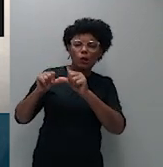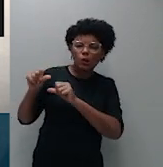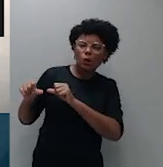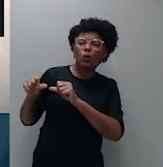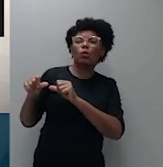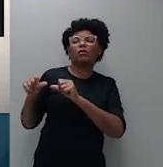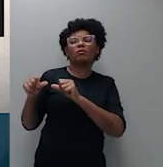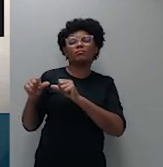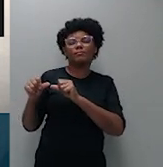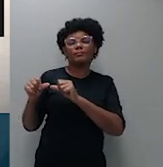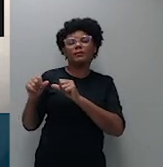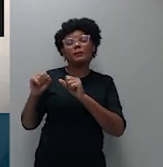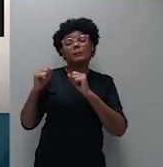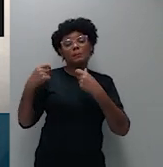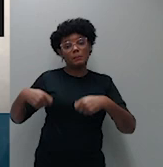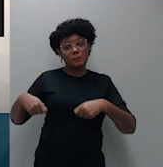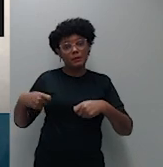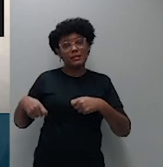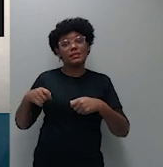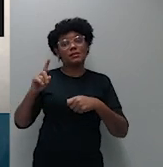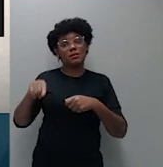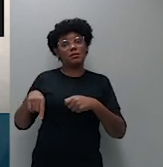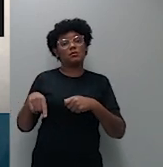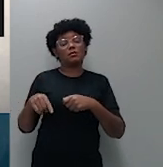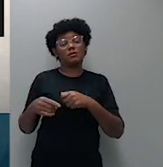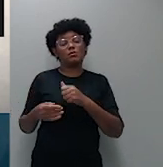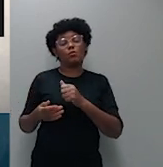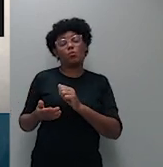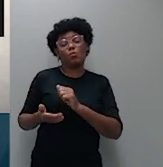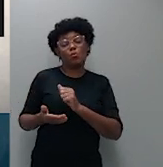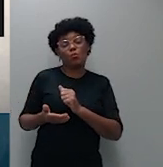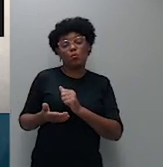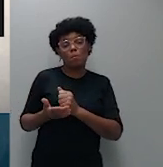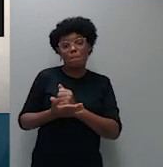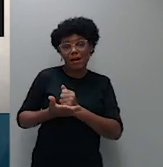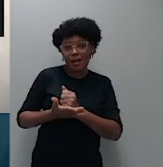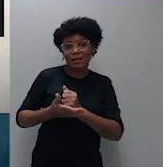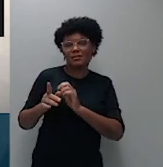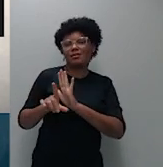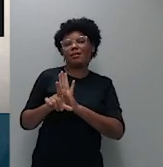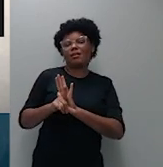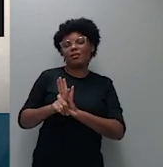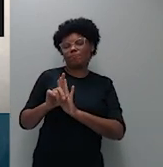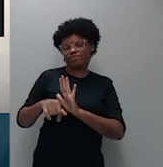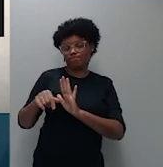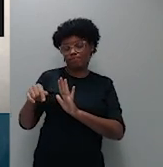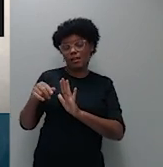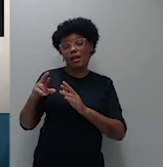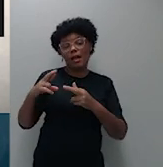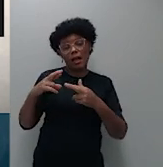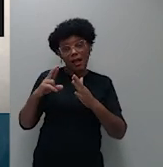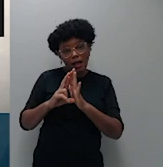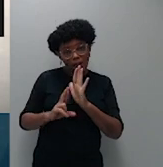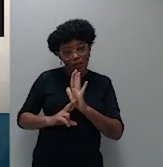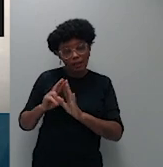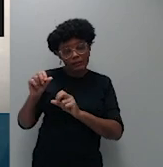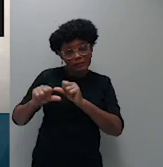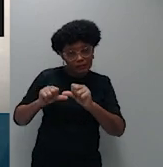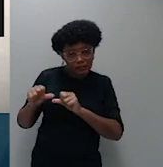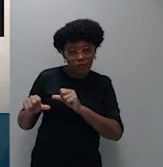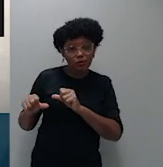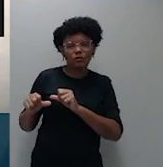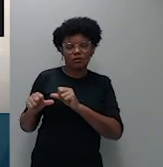deve estar causada pelas hipóteses legais via de regra decorrente da alteração de